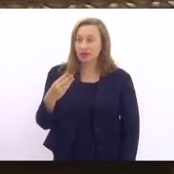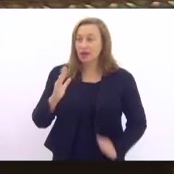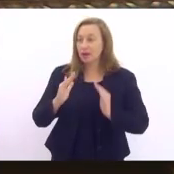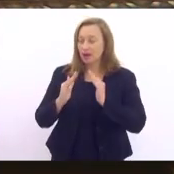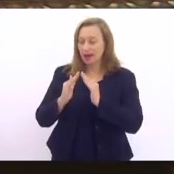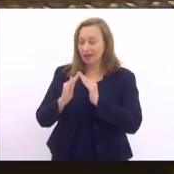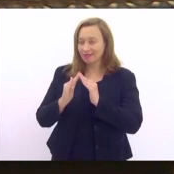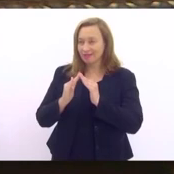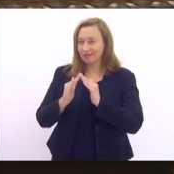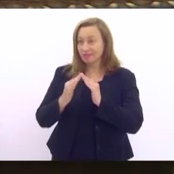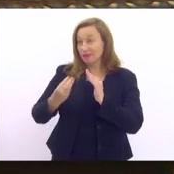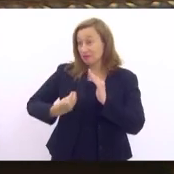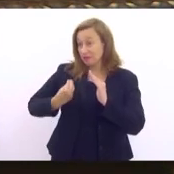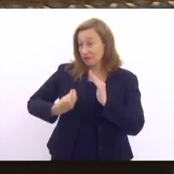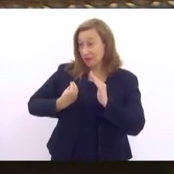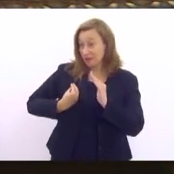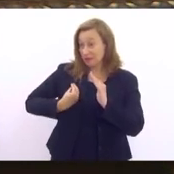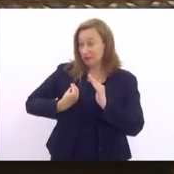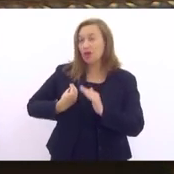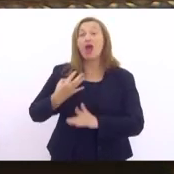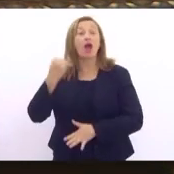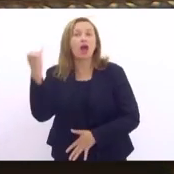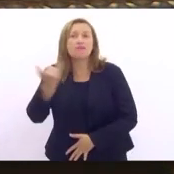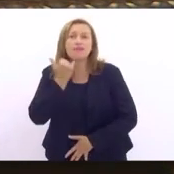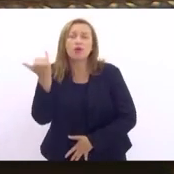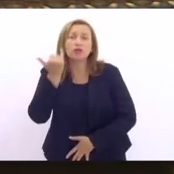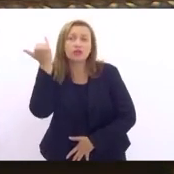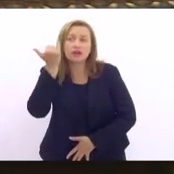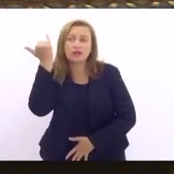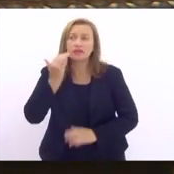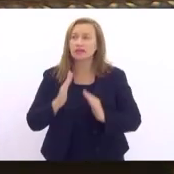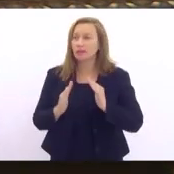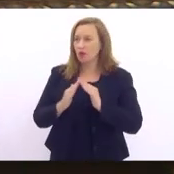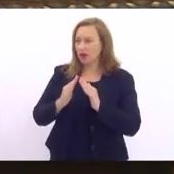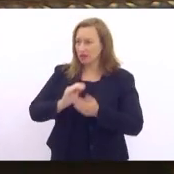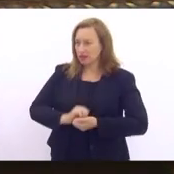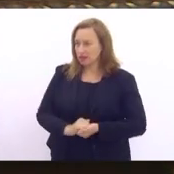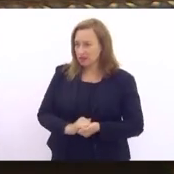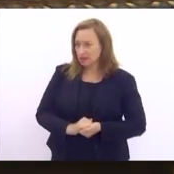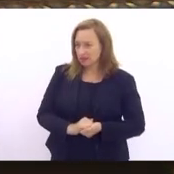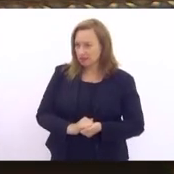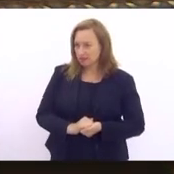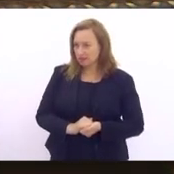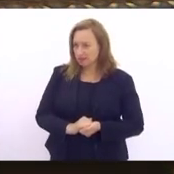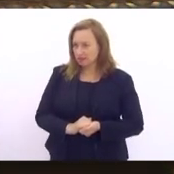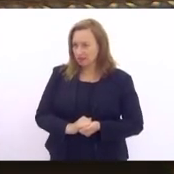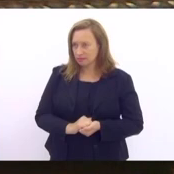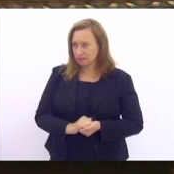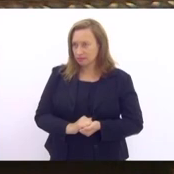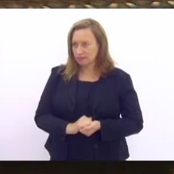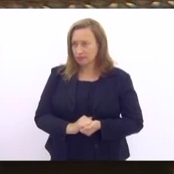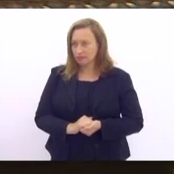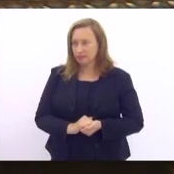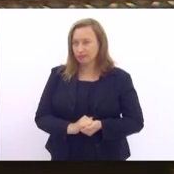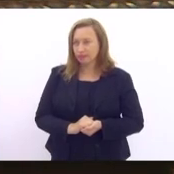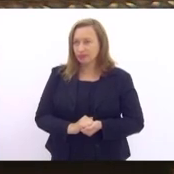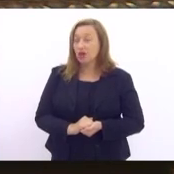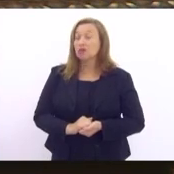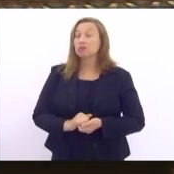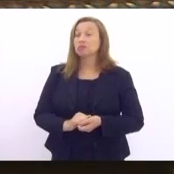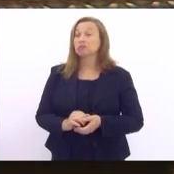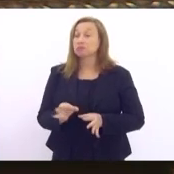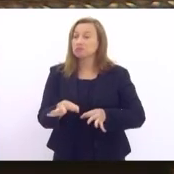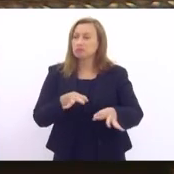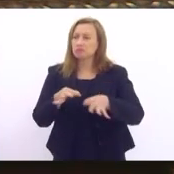a importância da habitação. E o programa mais justo que tem o governo federal é